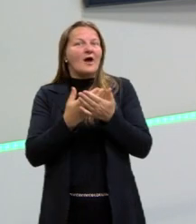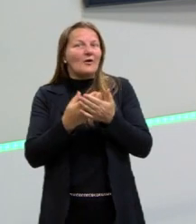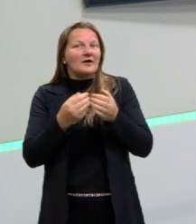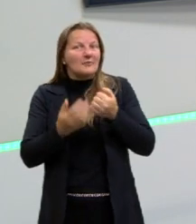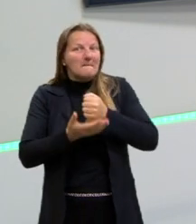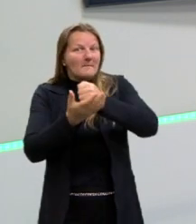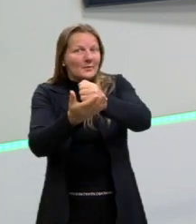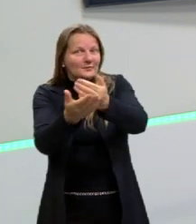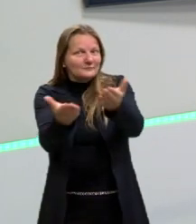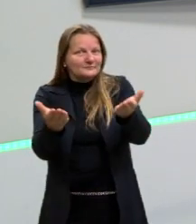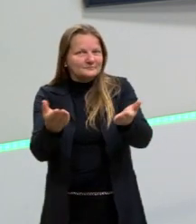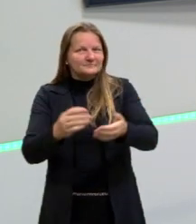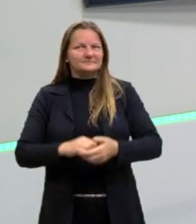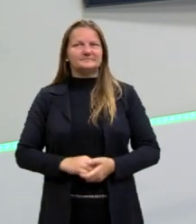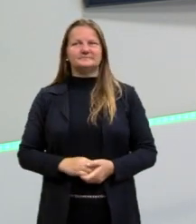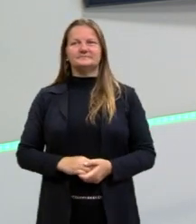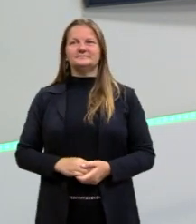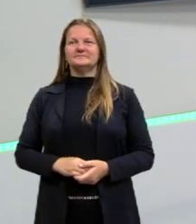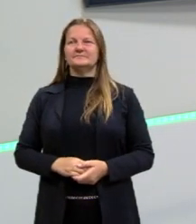tiveram, tá?